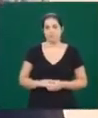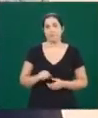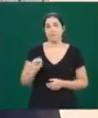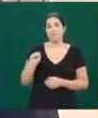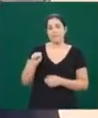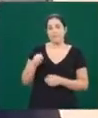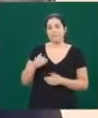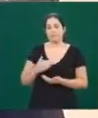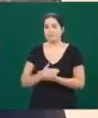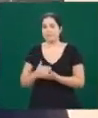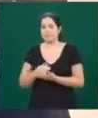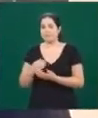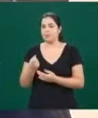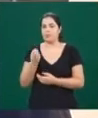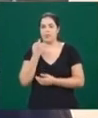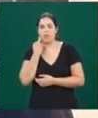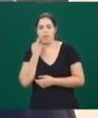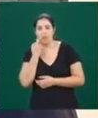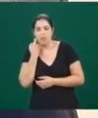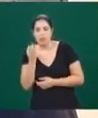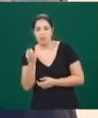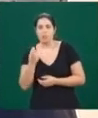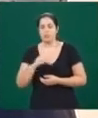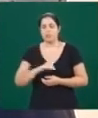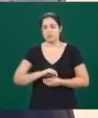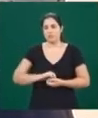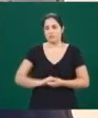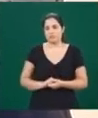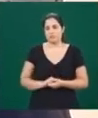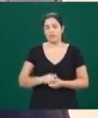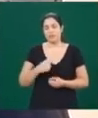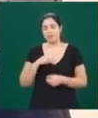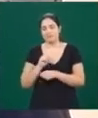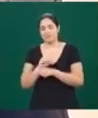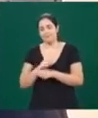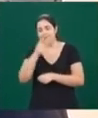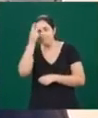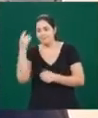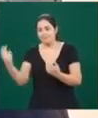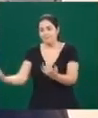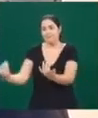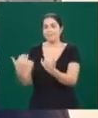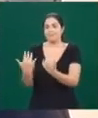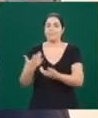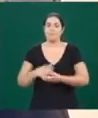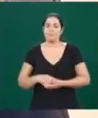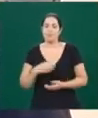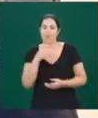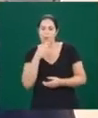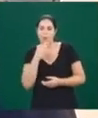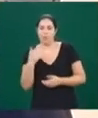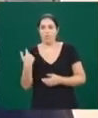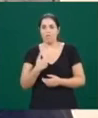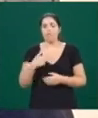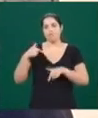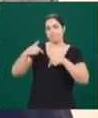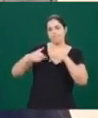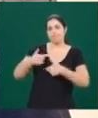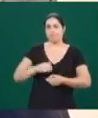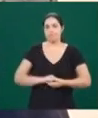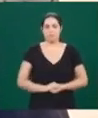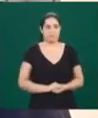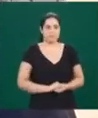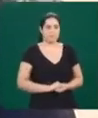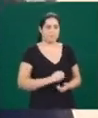sexta feiras desse novo horas aqui no mundo e eu espero que venham conhecer o trabalho dos pesquisadores da ufu